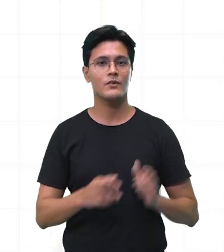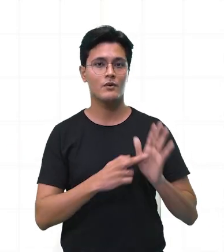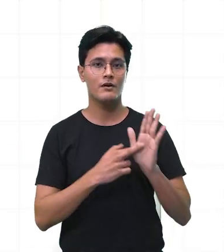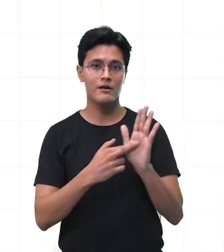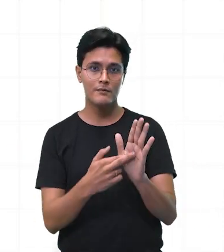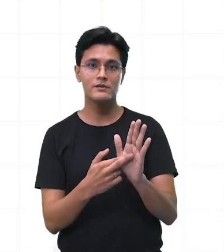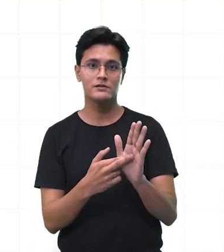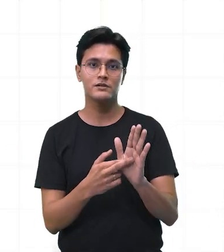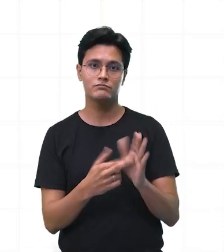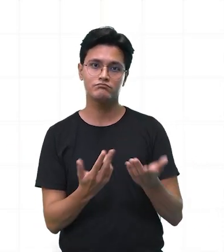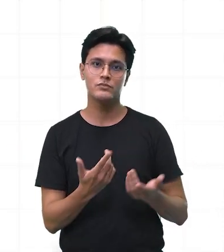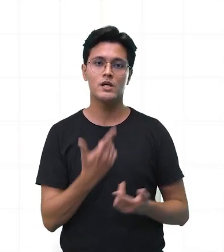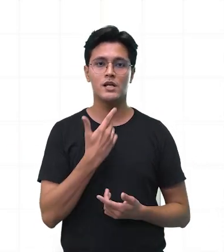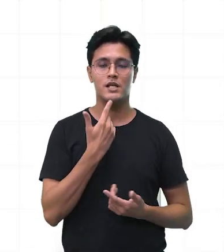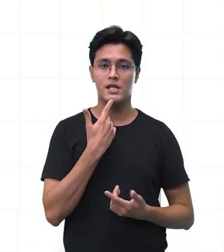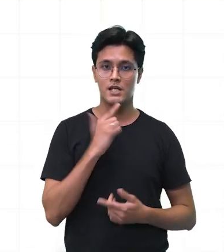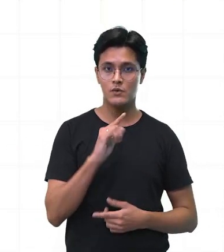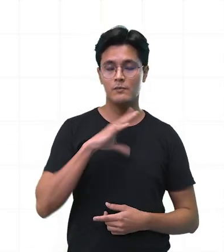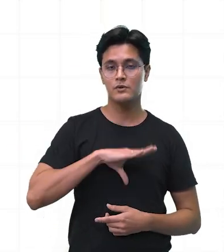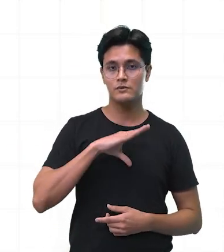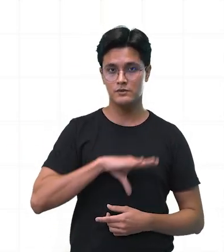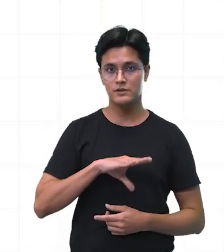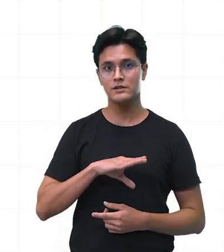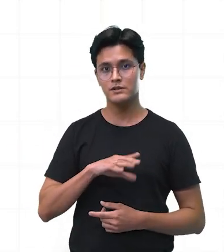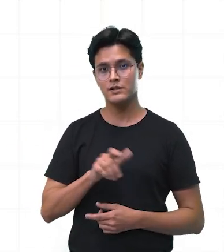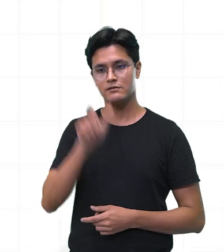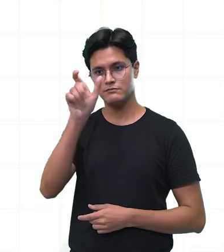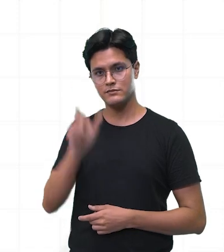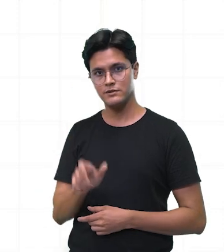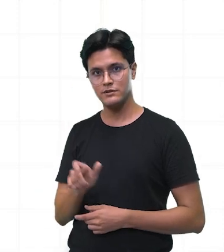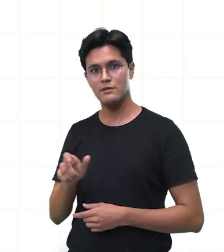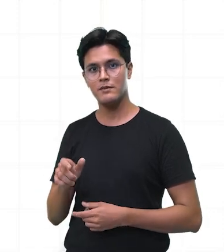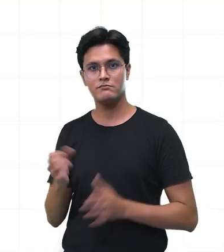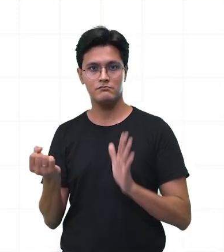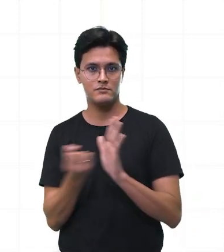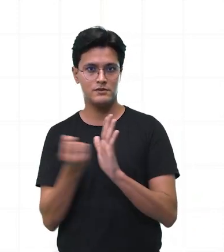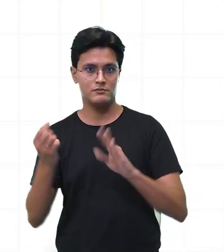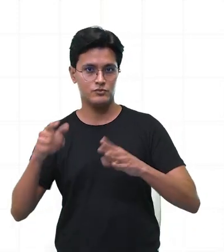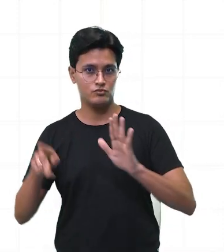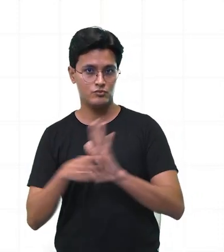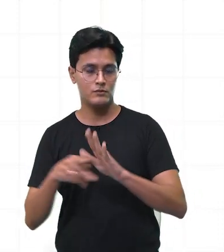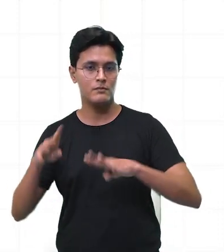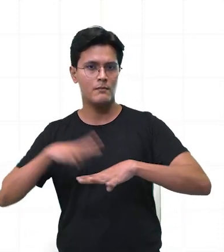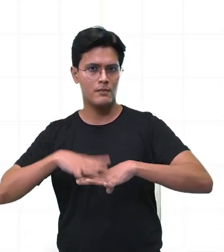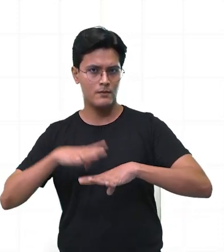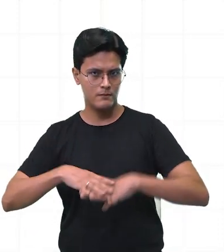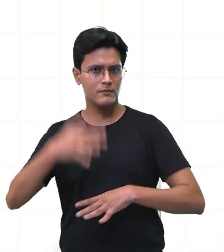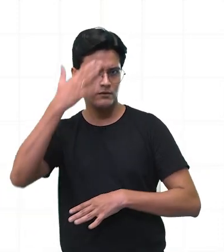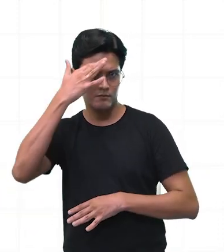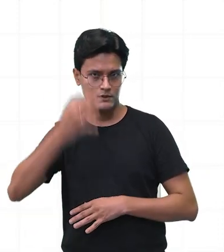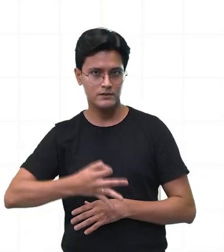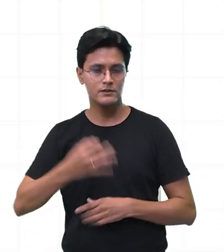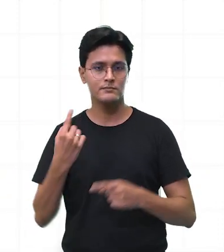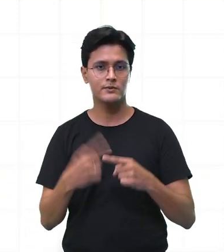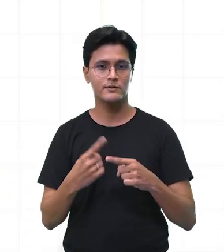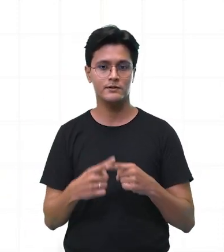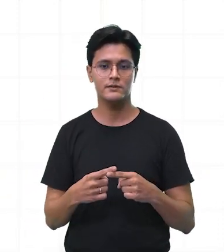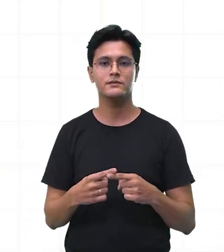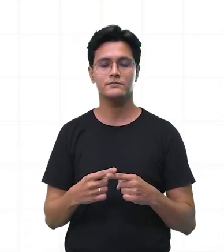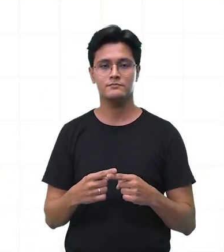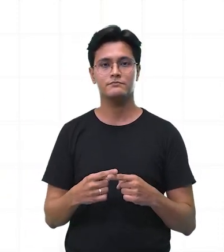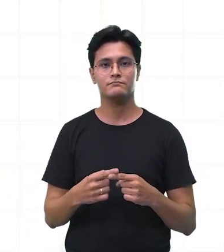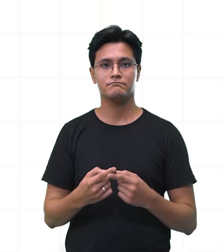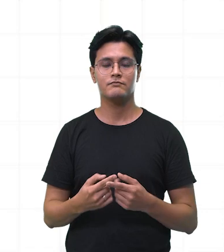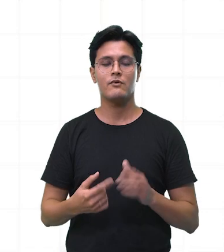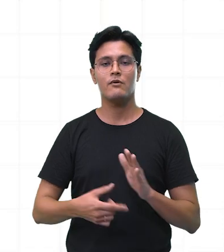representação em língua portuguesa e a representação em símbolos matemáticos, tá certo? Compreenderam? Por quê? Porque